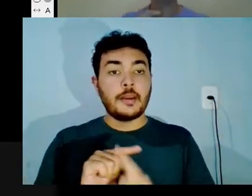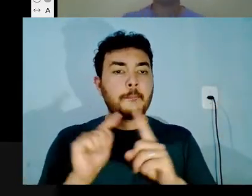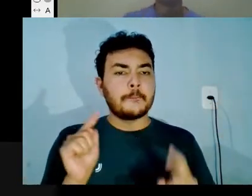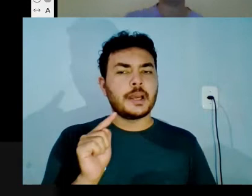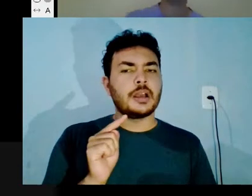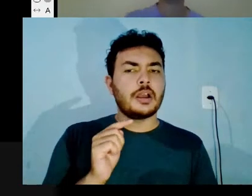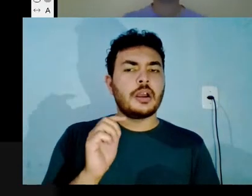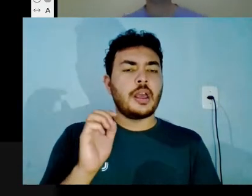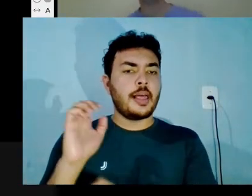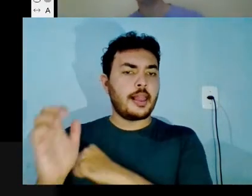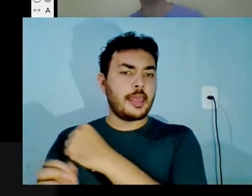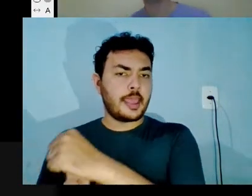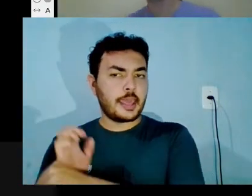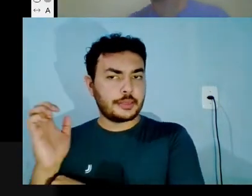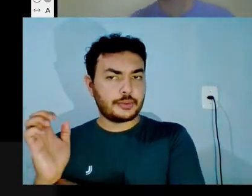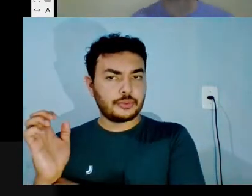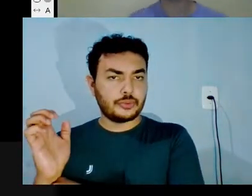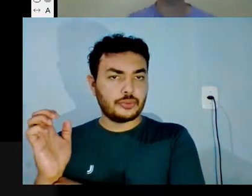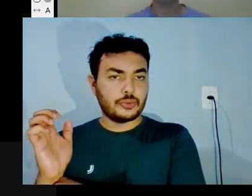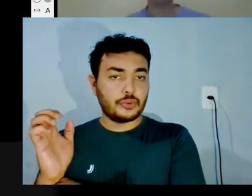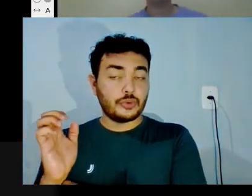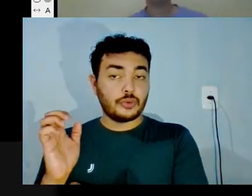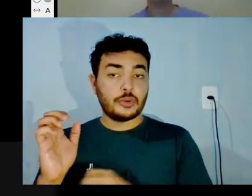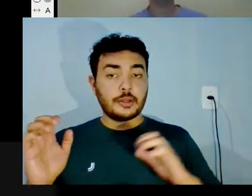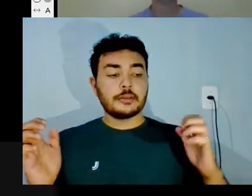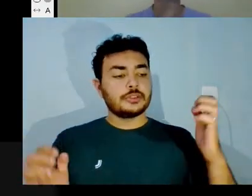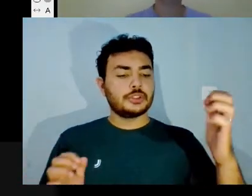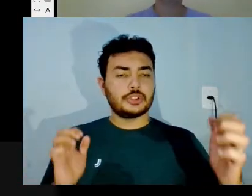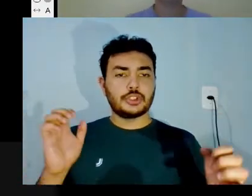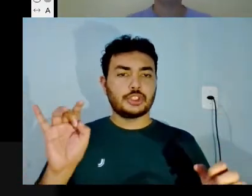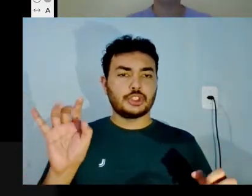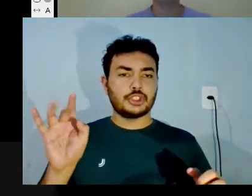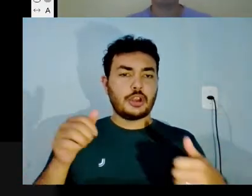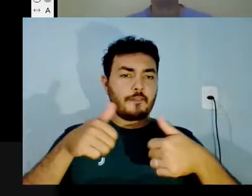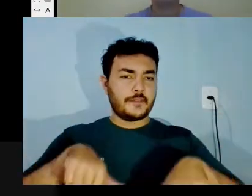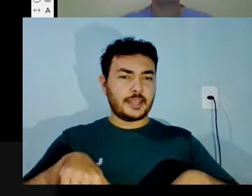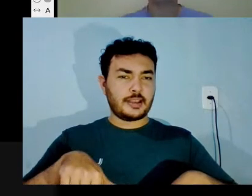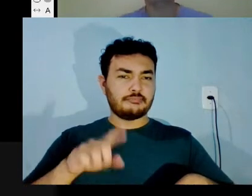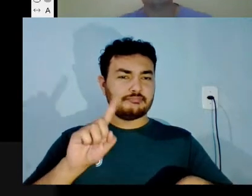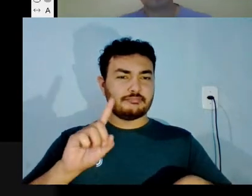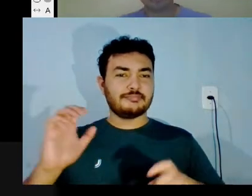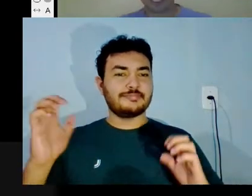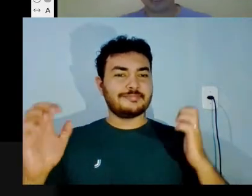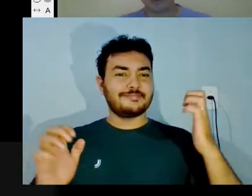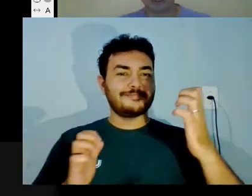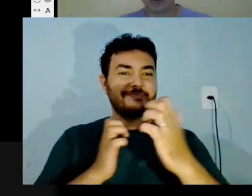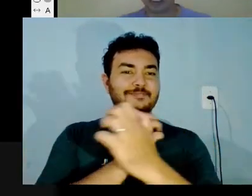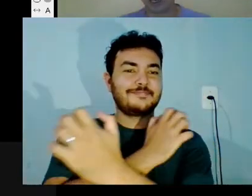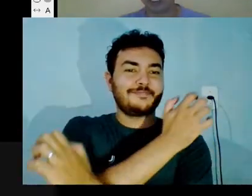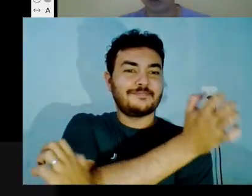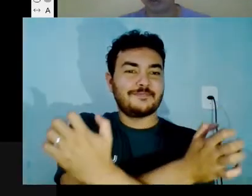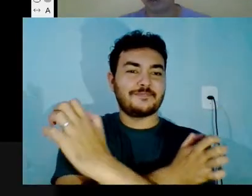podem estar também, o elétron 2 não necessariamente no átomo B, mas ele não pode estar no átomo A? Pois é, então eles propuseram a segunda